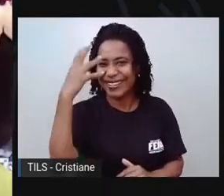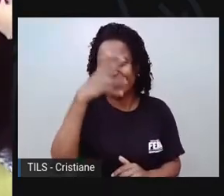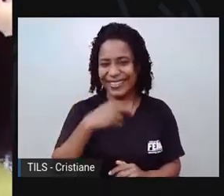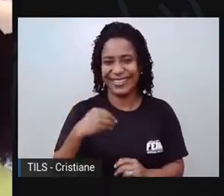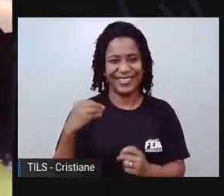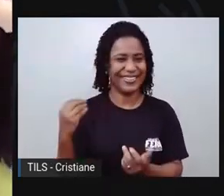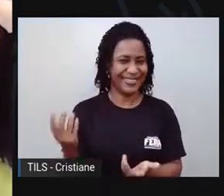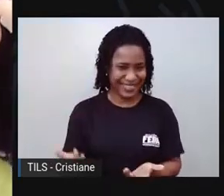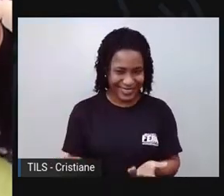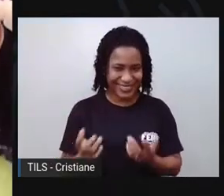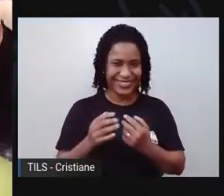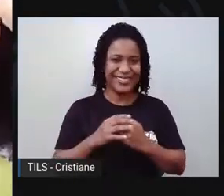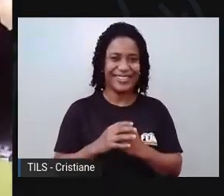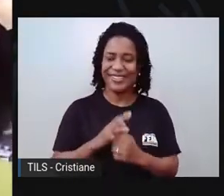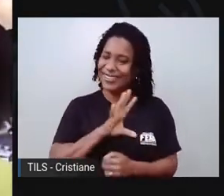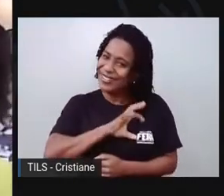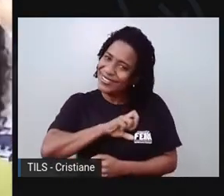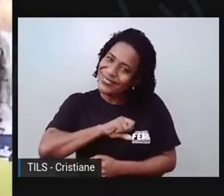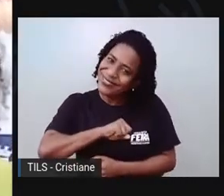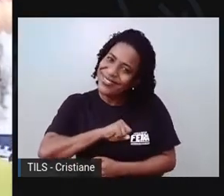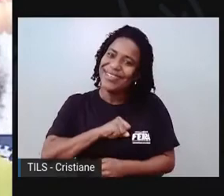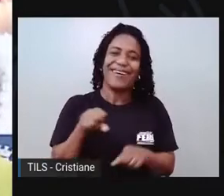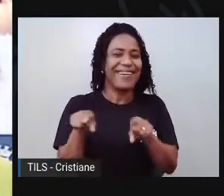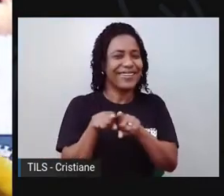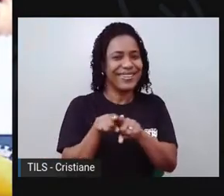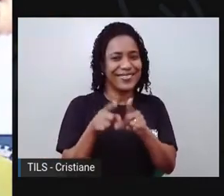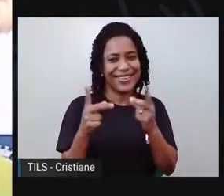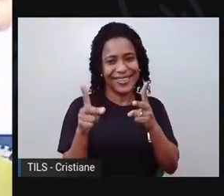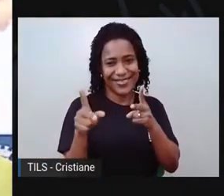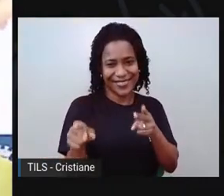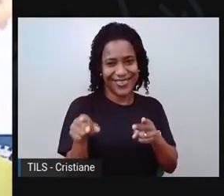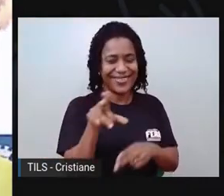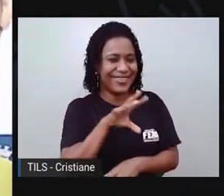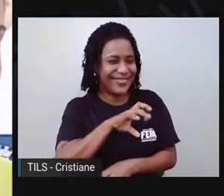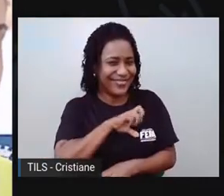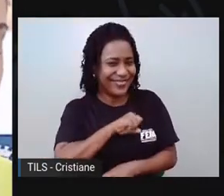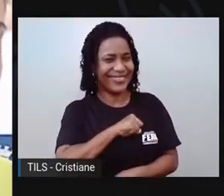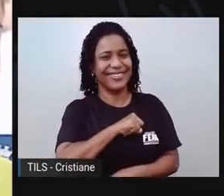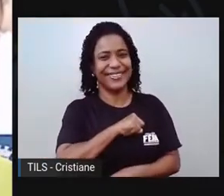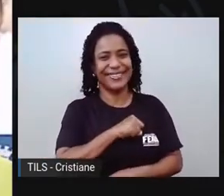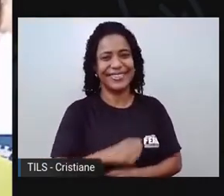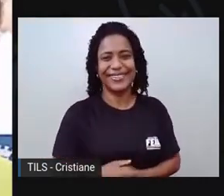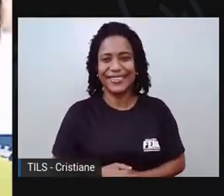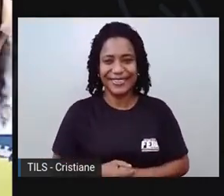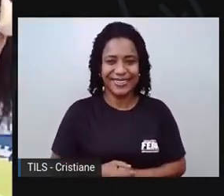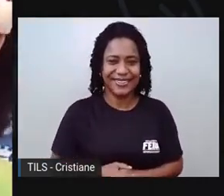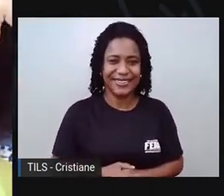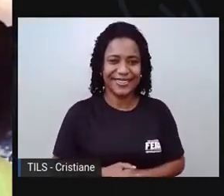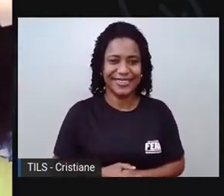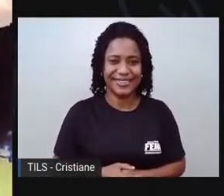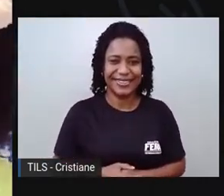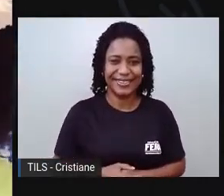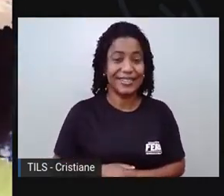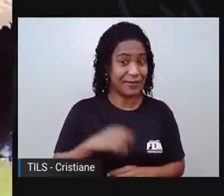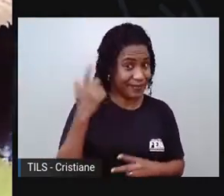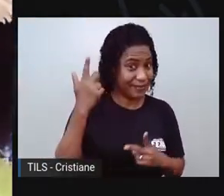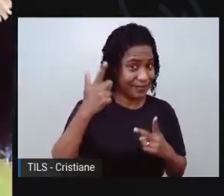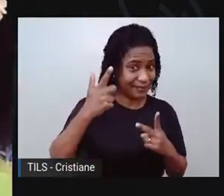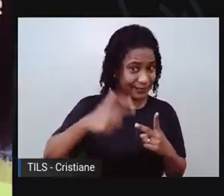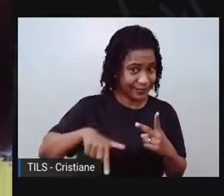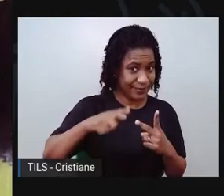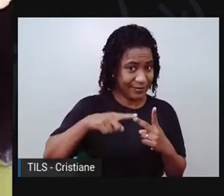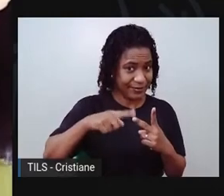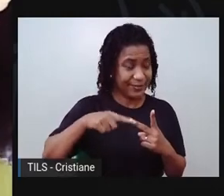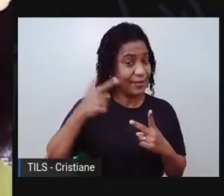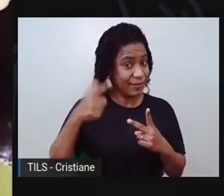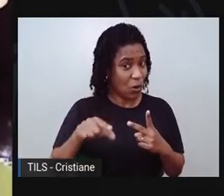jardim. Amei. Ai, eu também amo girassol. Que mais, Procy? Vamos falar de qual outra